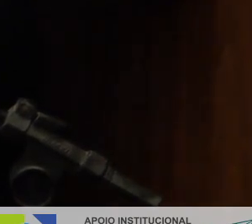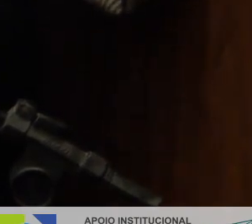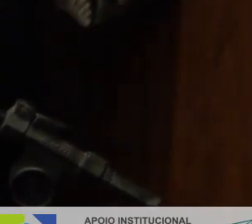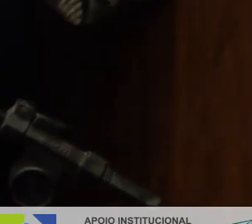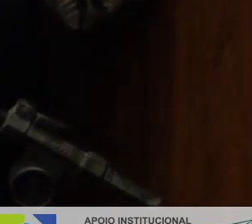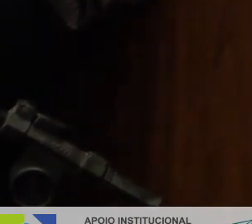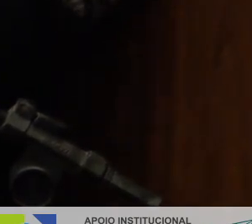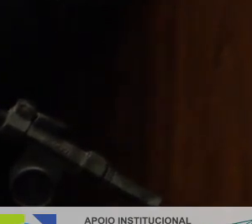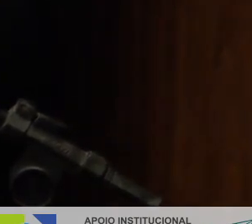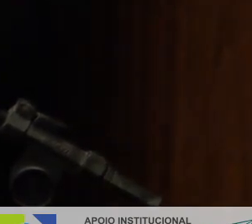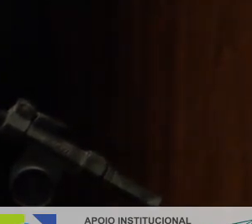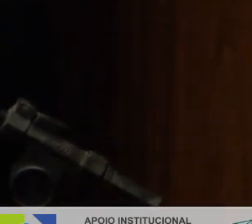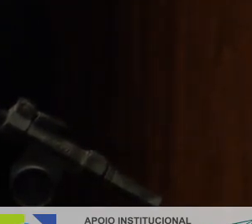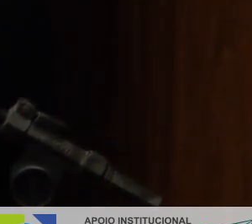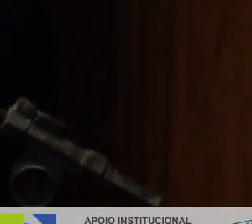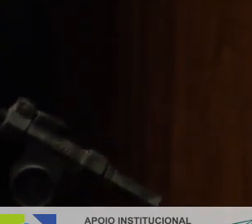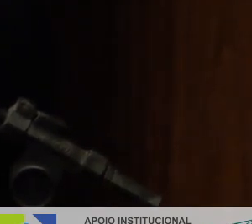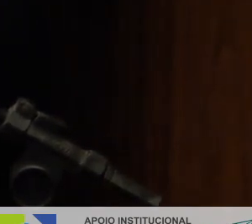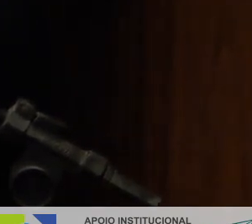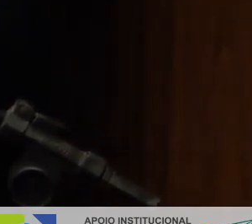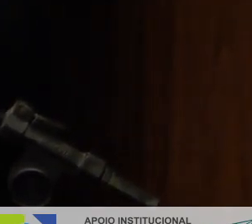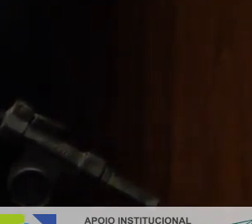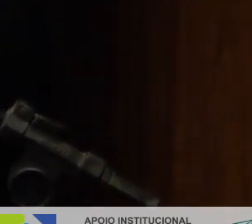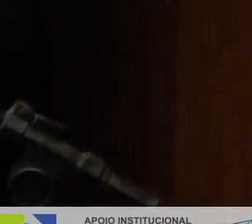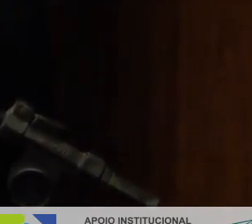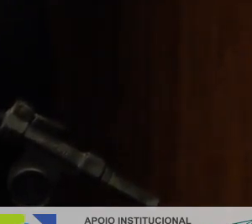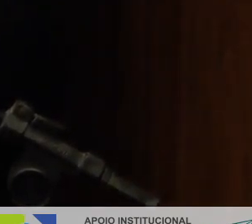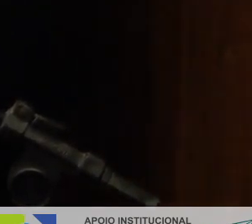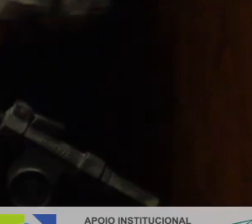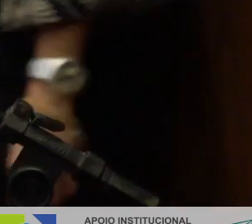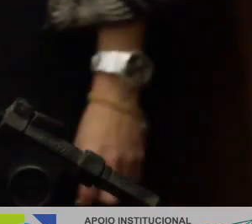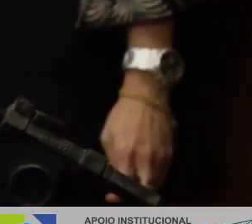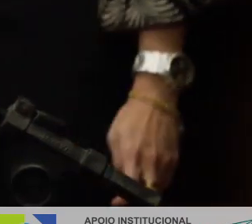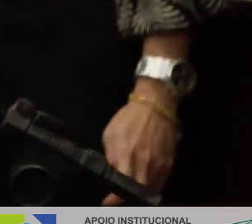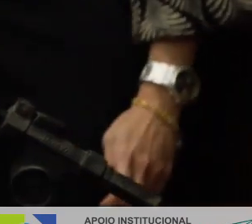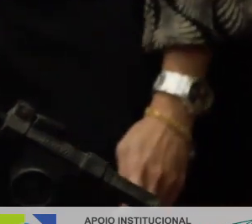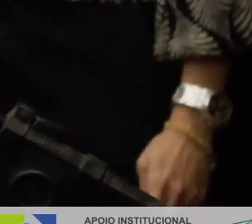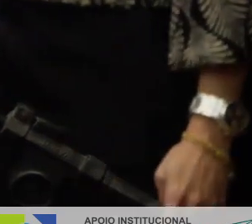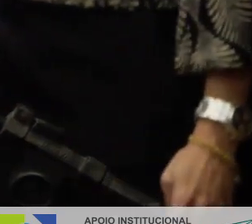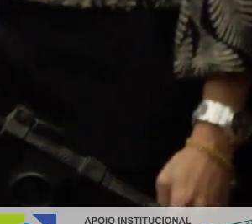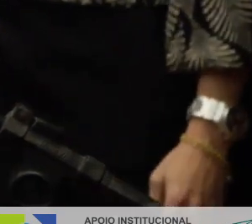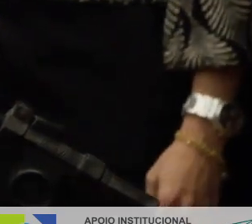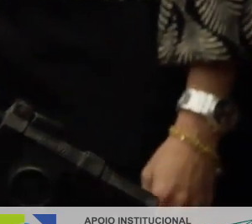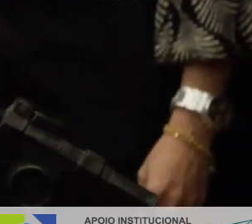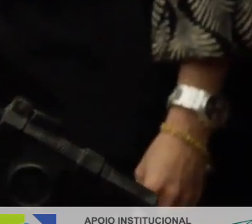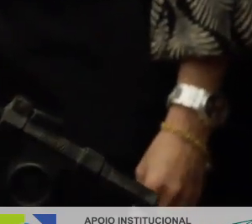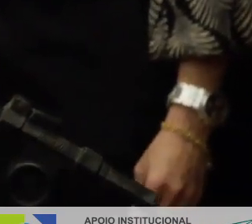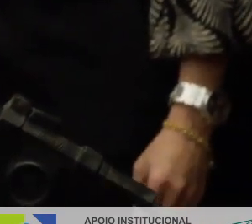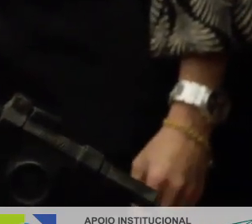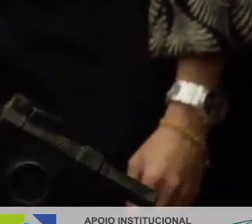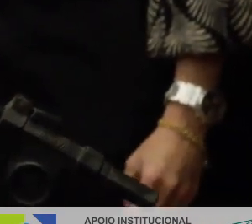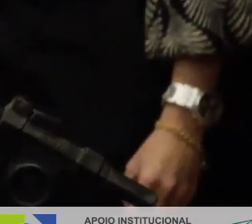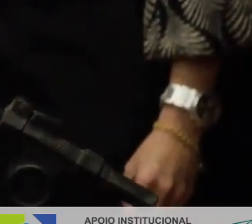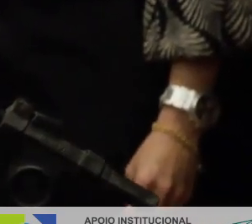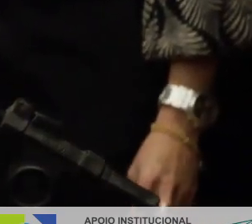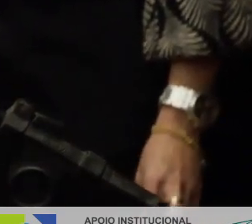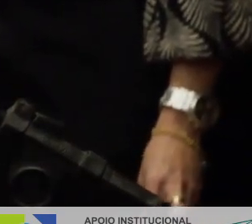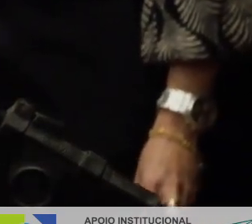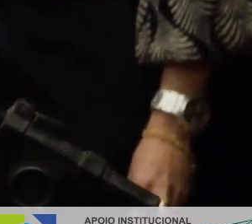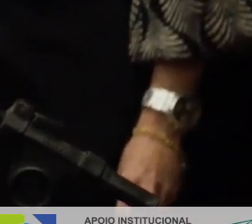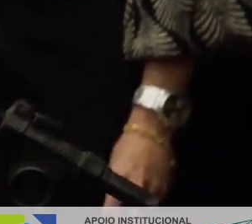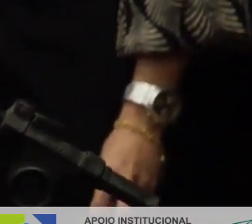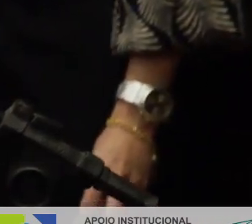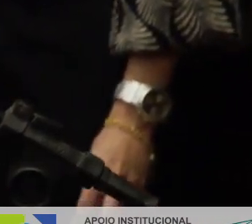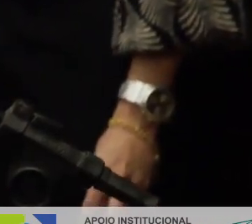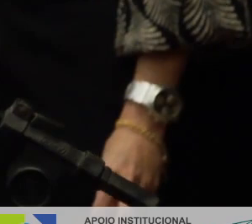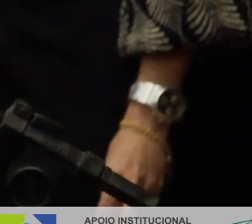crédito voltada à inovação. Este encontro faz parte de uma jornada de eventos, eventos esses que estão acontecendo ao